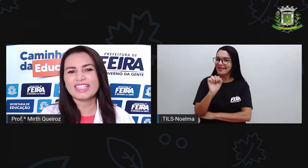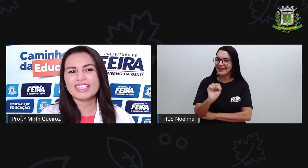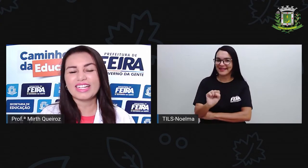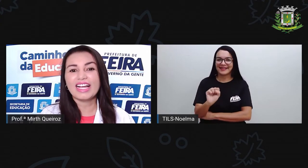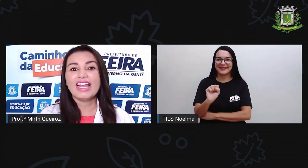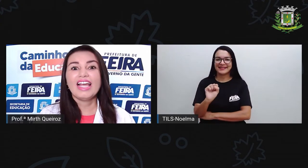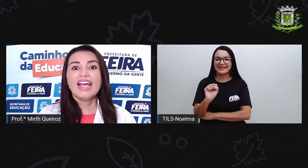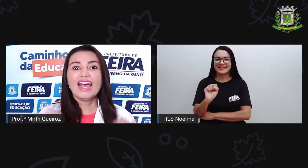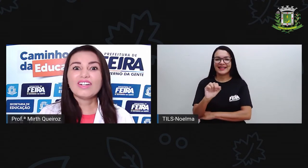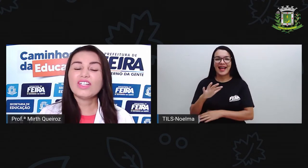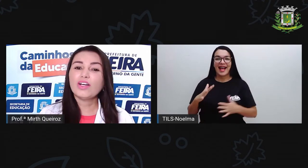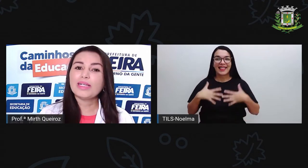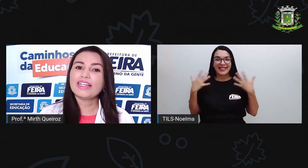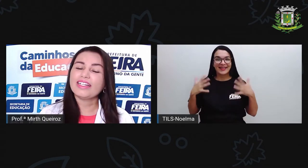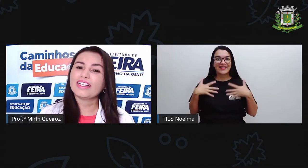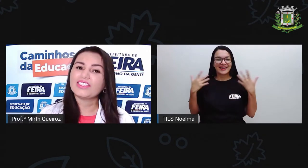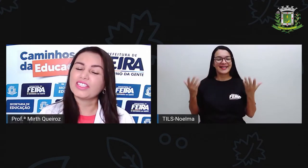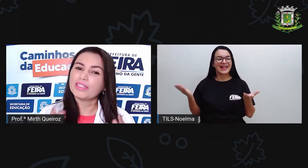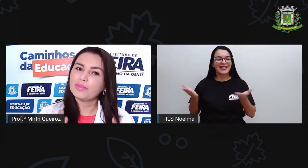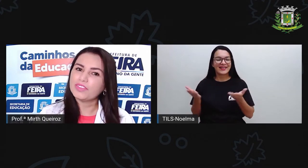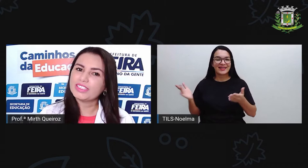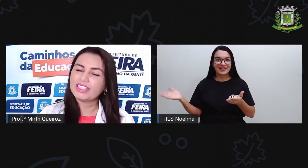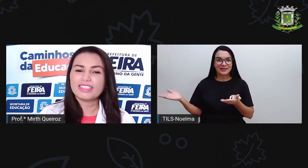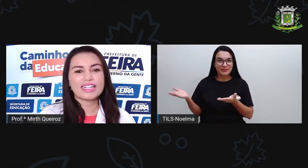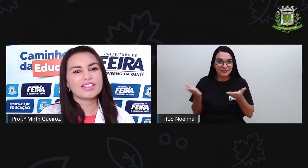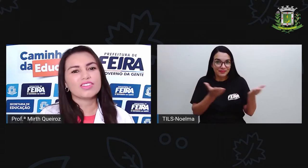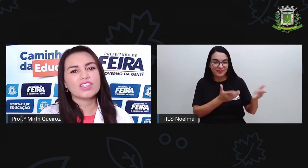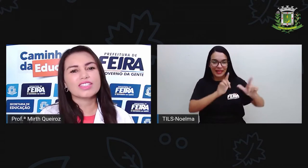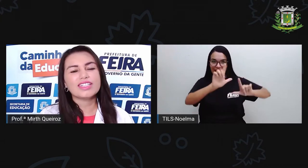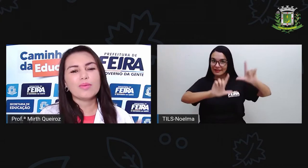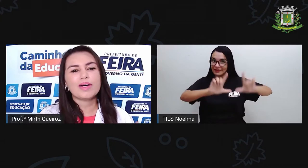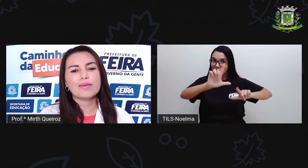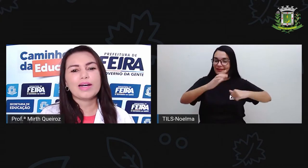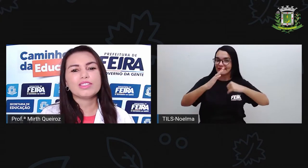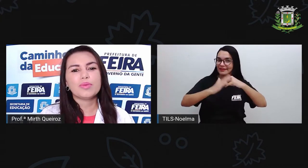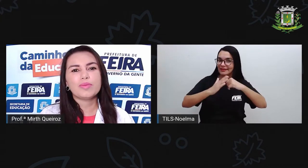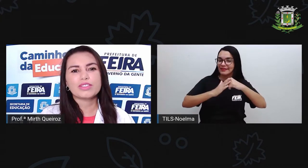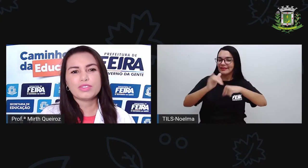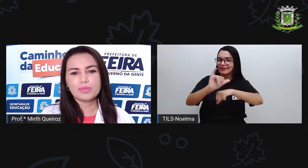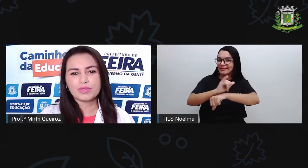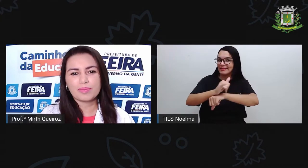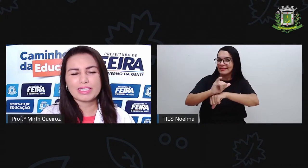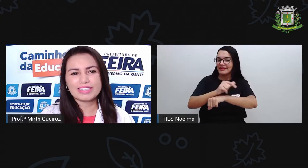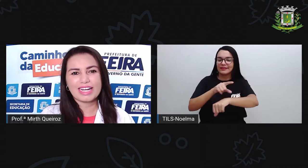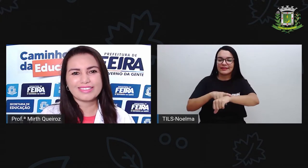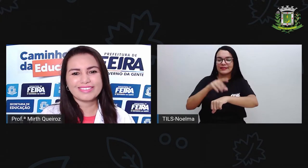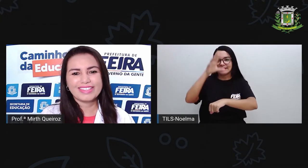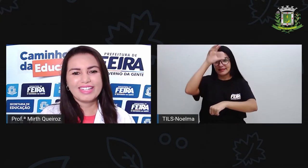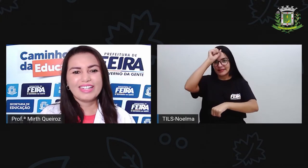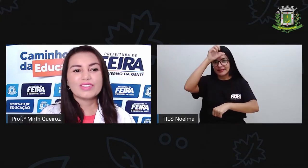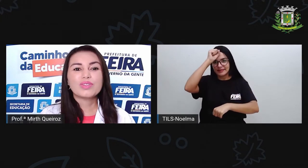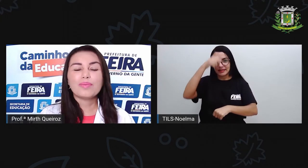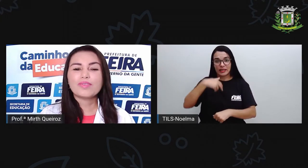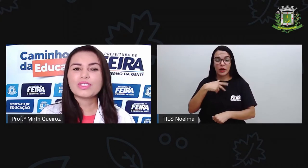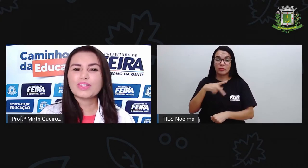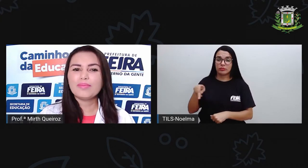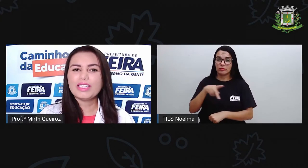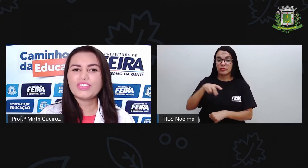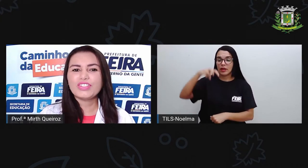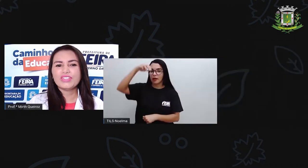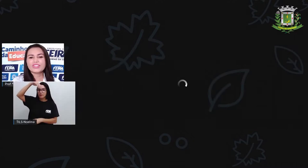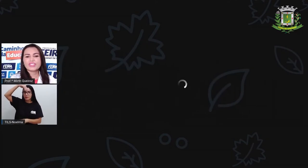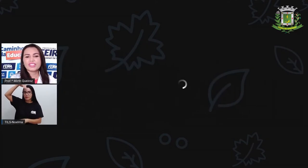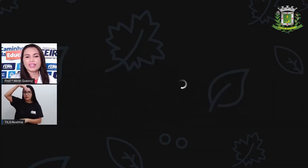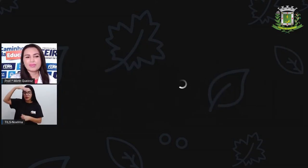de Santana. É com enorme alegria que a gente recebe vocês aqui no nosso canal para mais um momento de muito aprendizado. Eu sou a professora